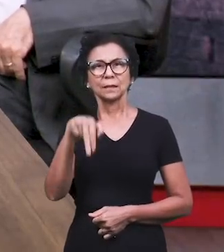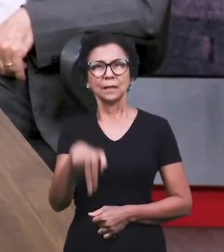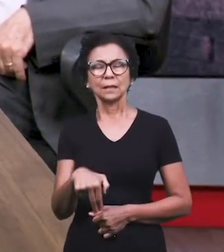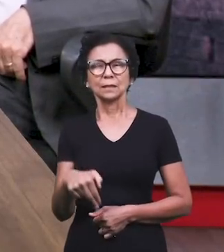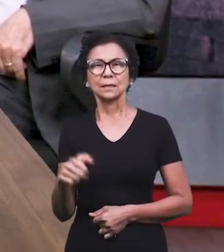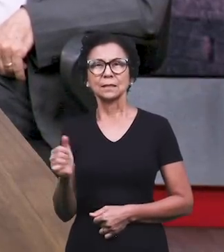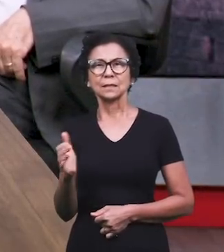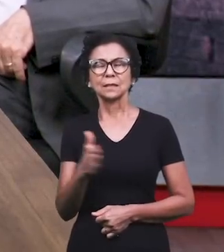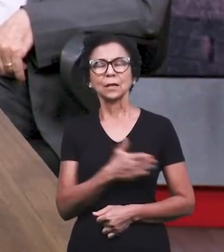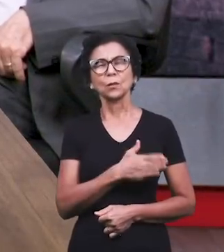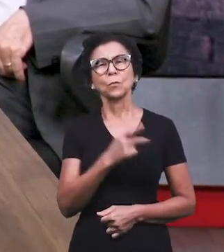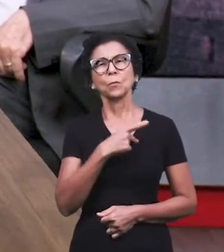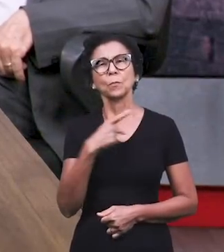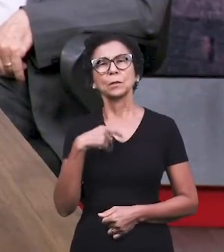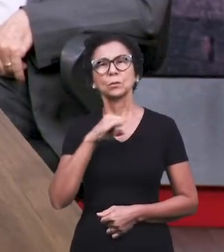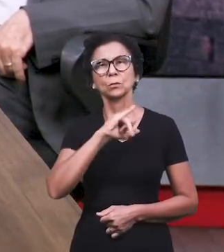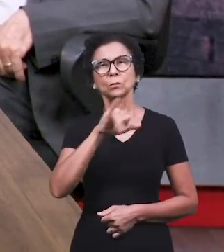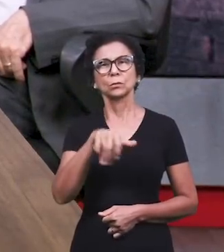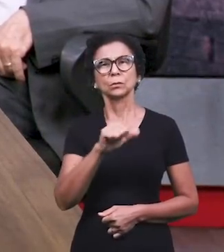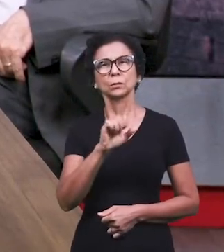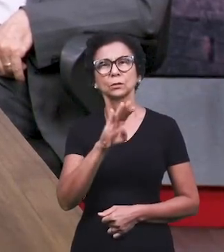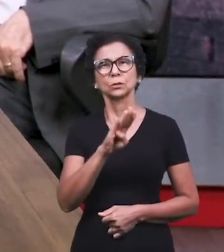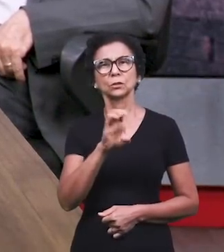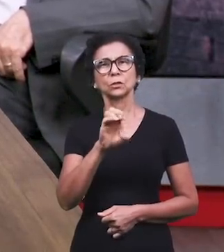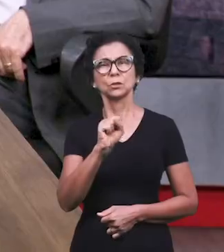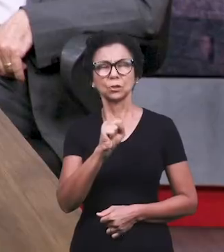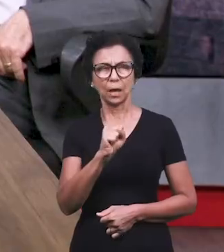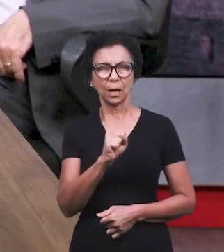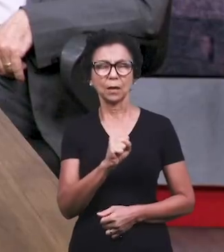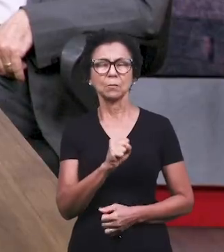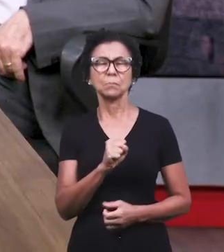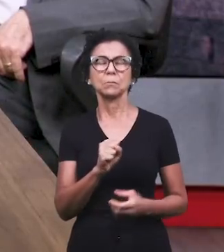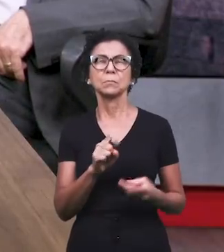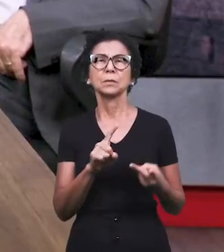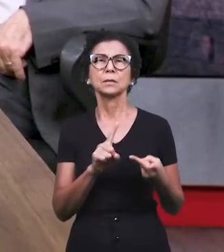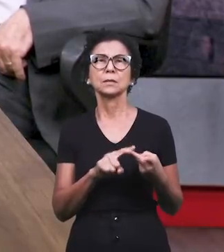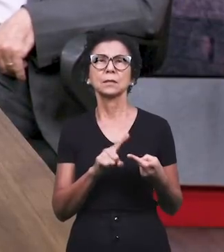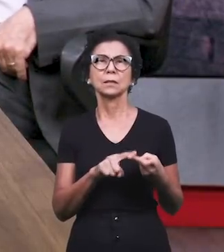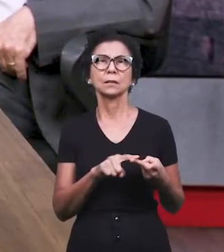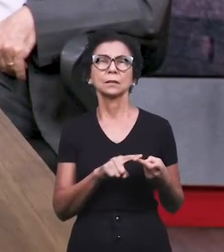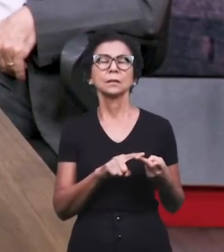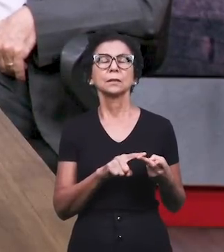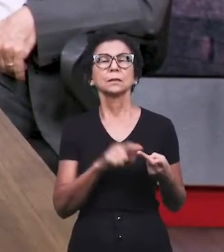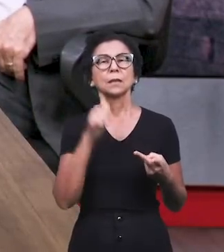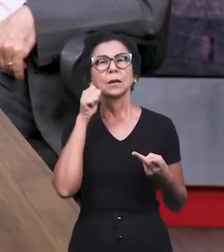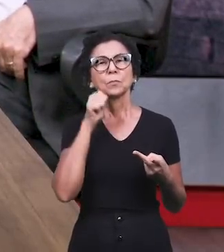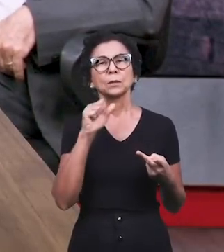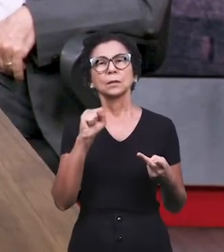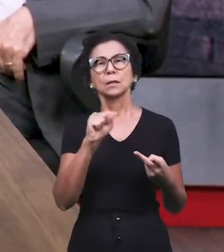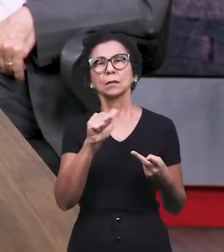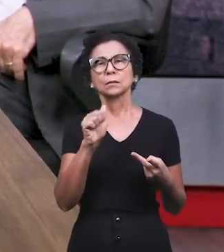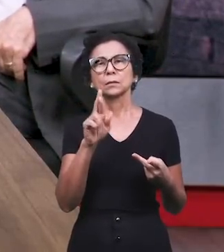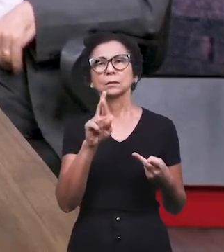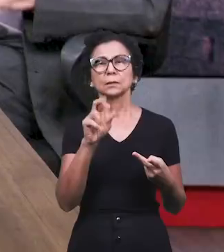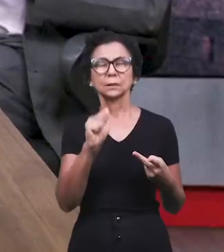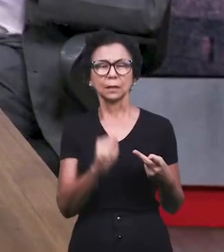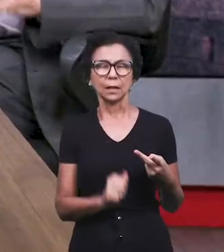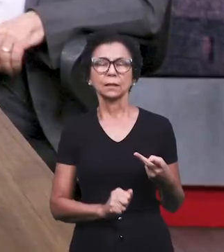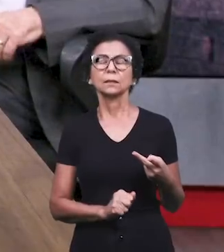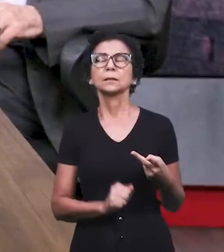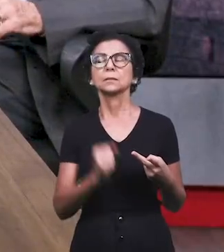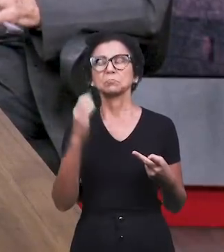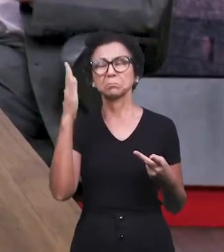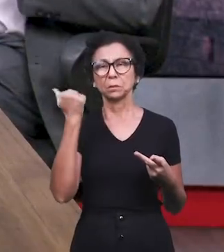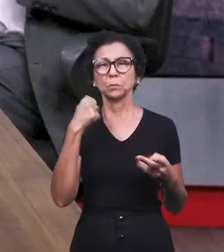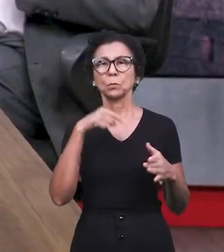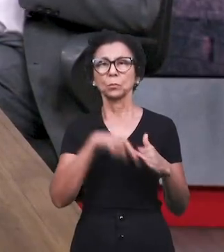Jabes. Pastor Jabes. O Jabes que era irmão do Gideuti, né? Ele era... Mas Sara... Mas o Jabes era catedrático em Daniel. Ele